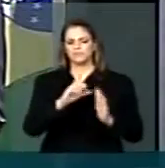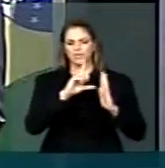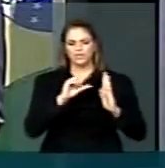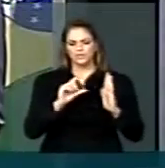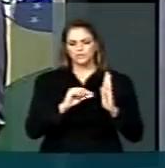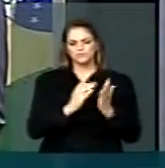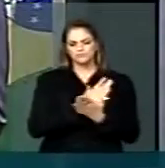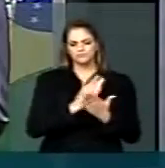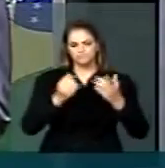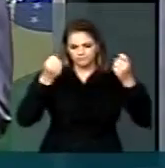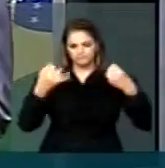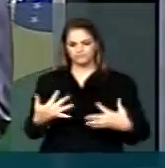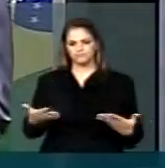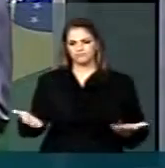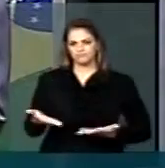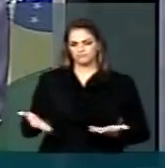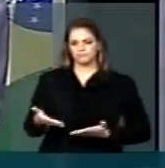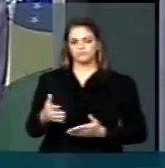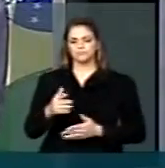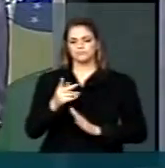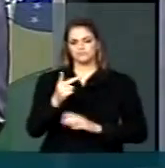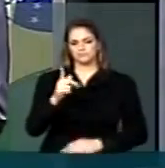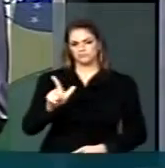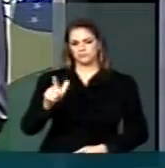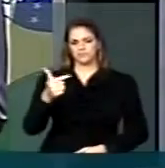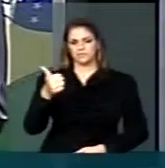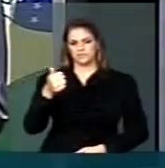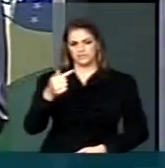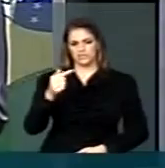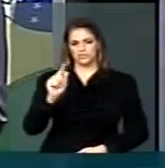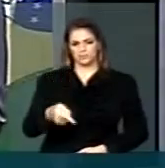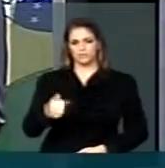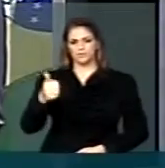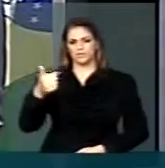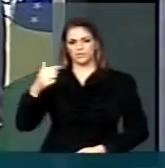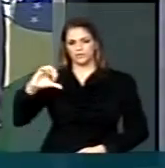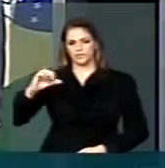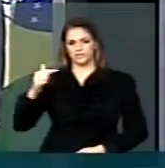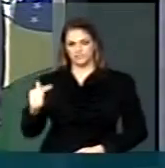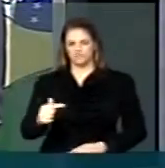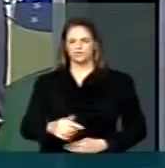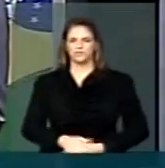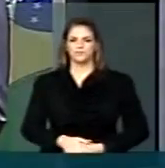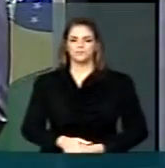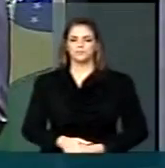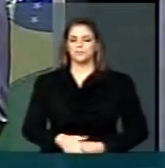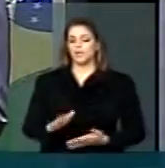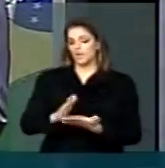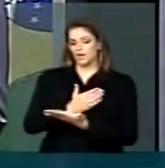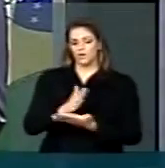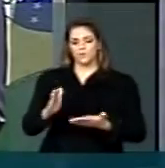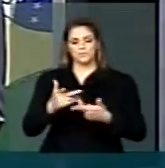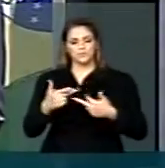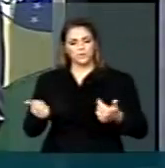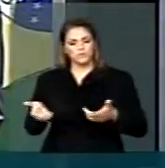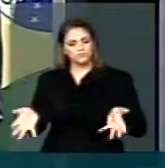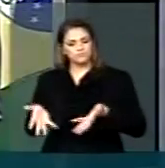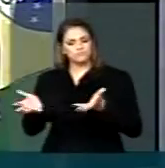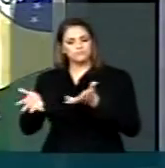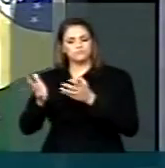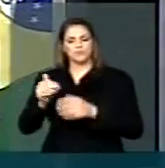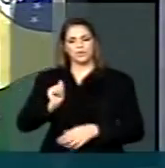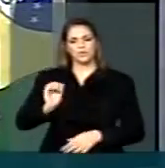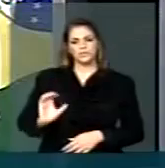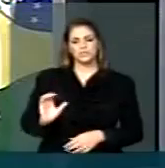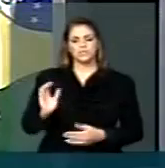PL 7.197. Ações destinadas a apoiar a ressocialização, remissão do tempo da internação pelo